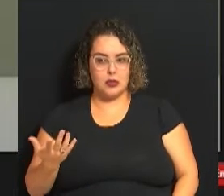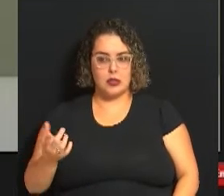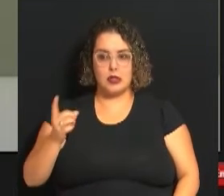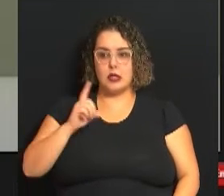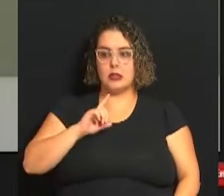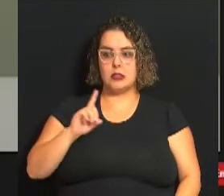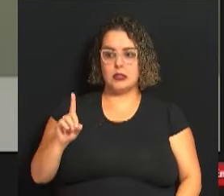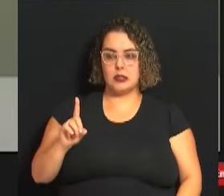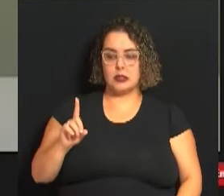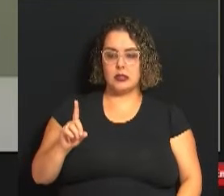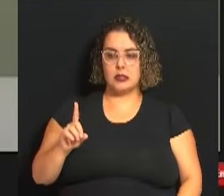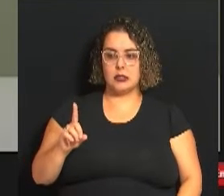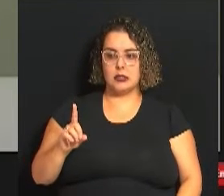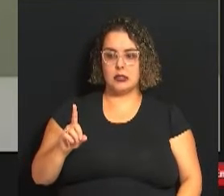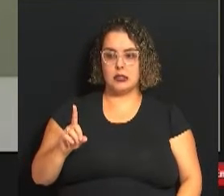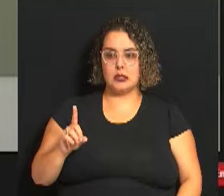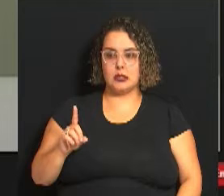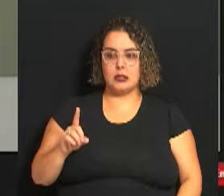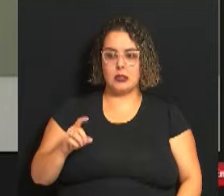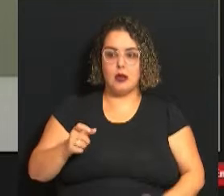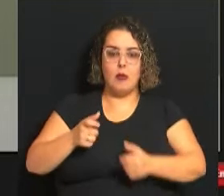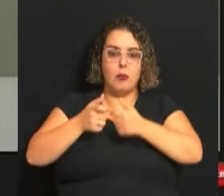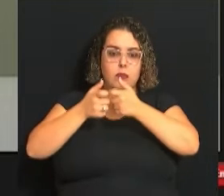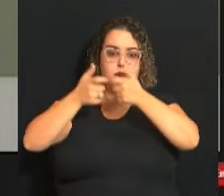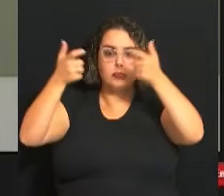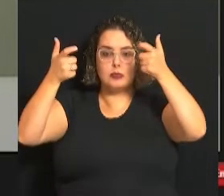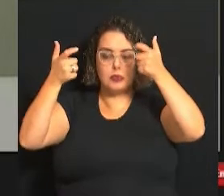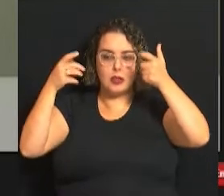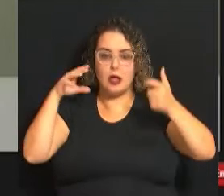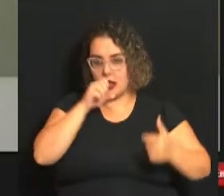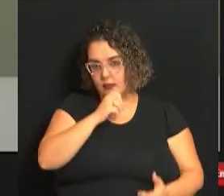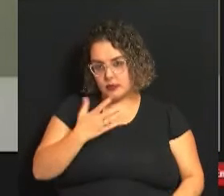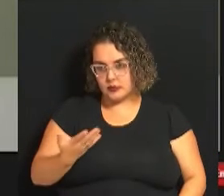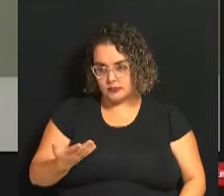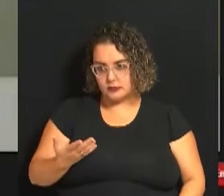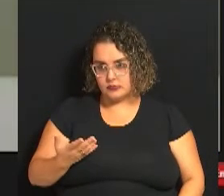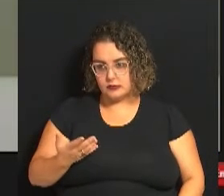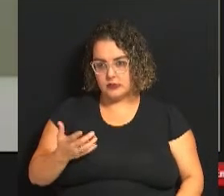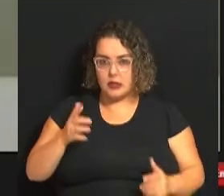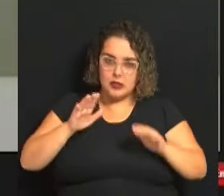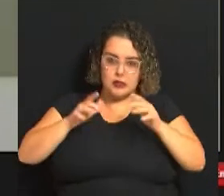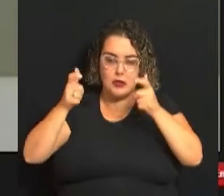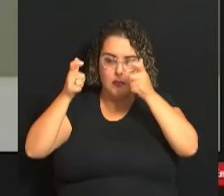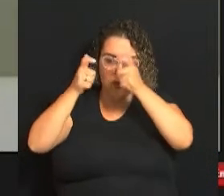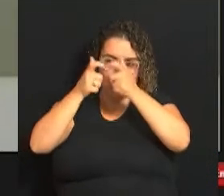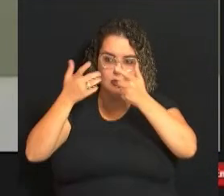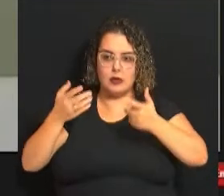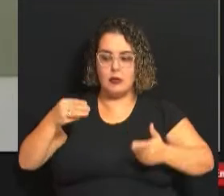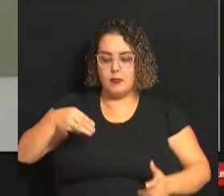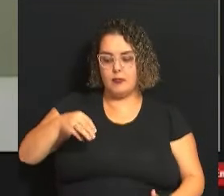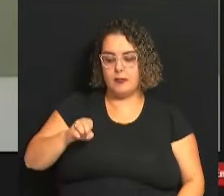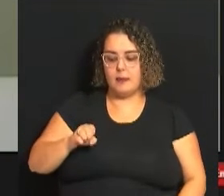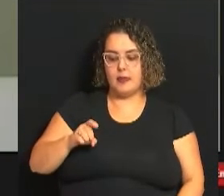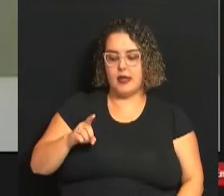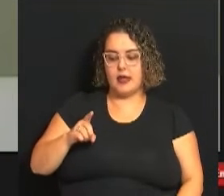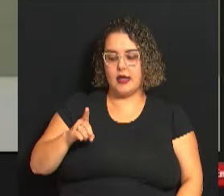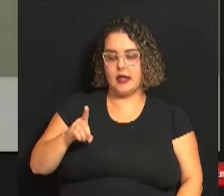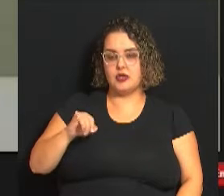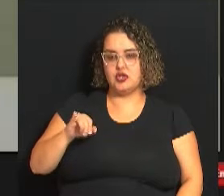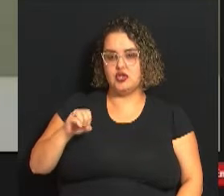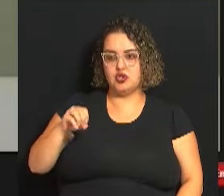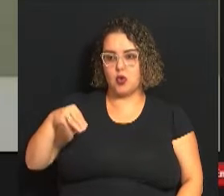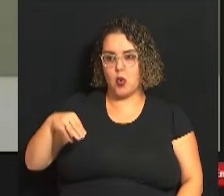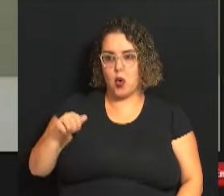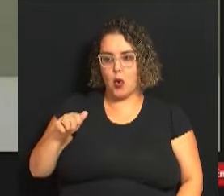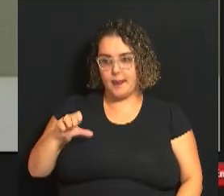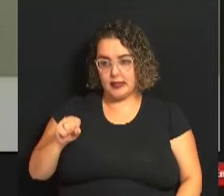não cresce rapidamente, às vezes nem cresce. Então, por exemplo, os meningiomas. E dependendo